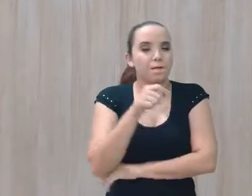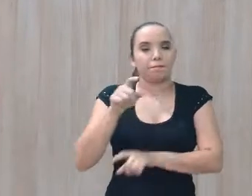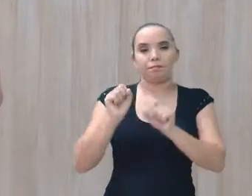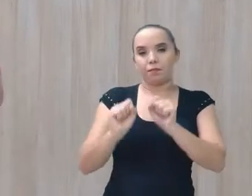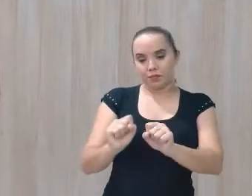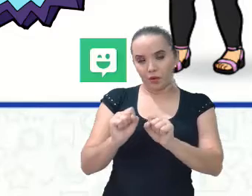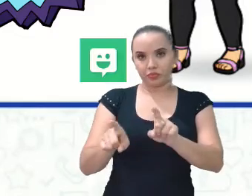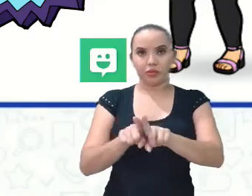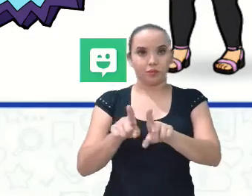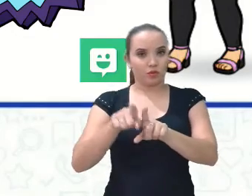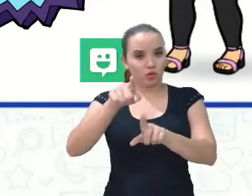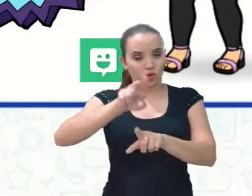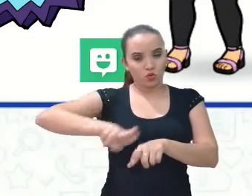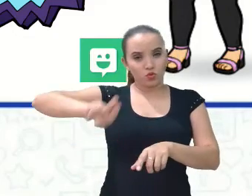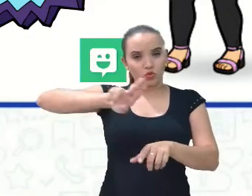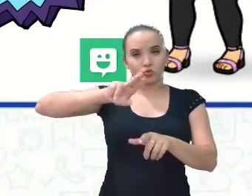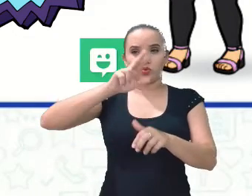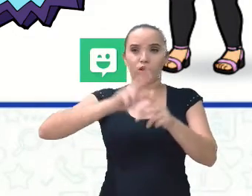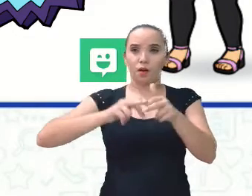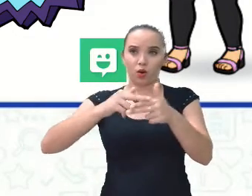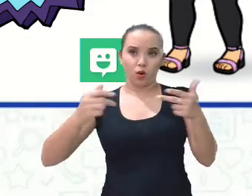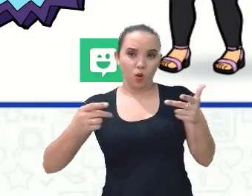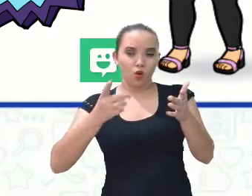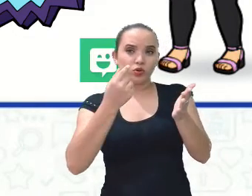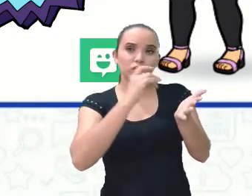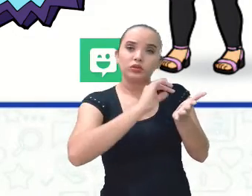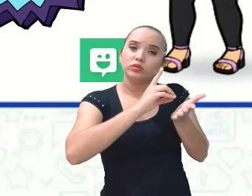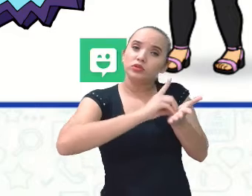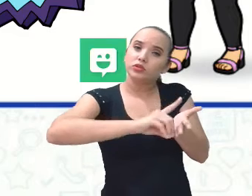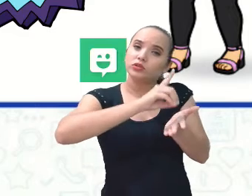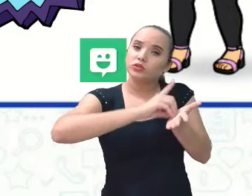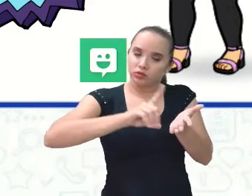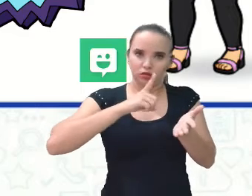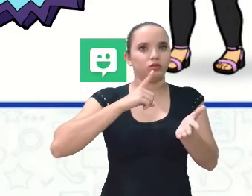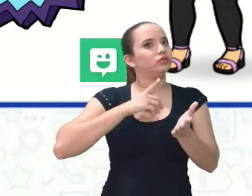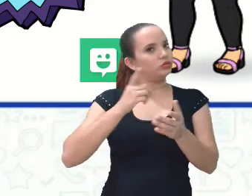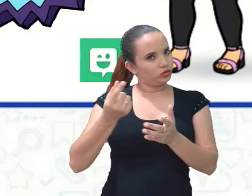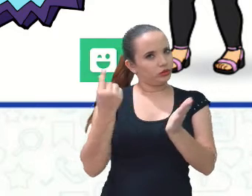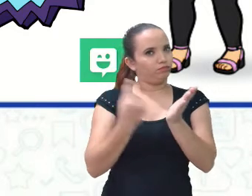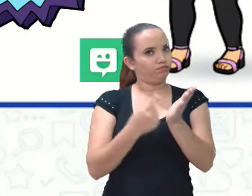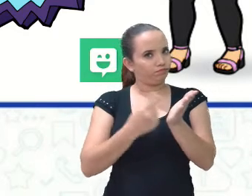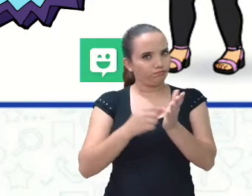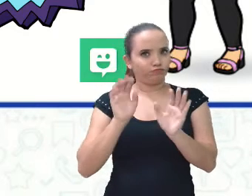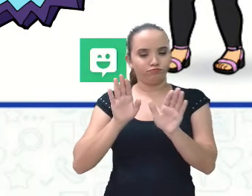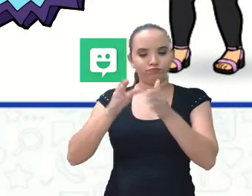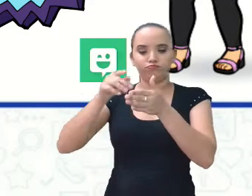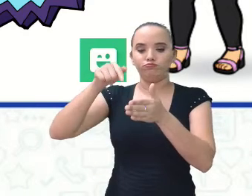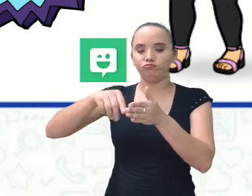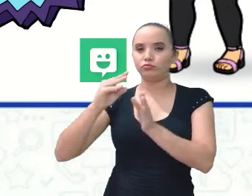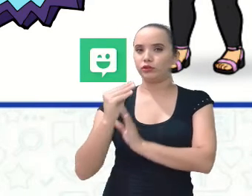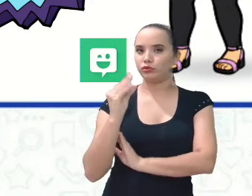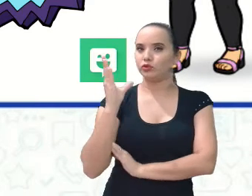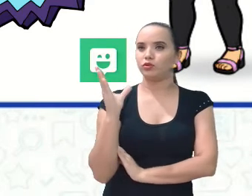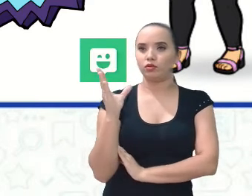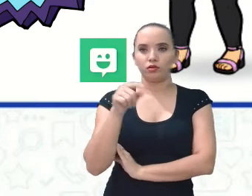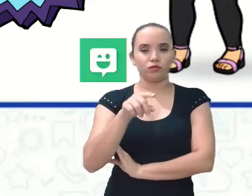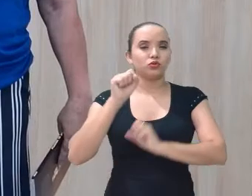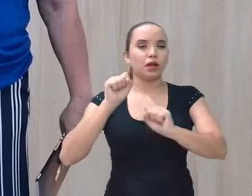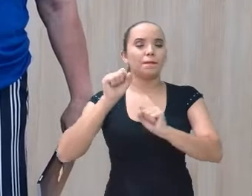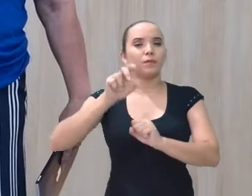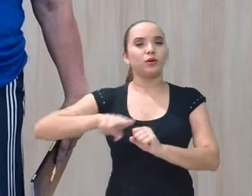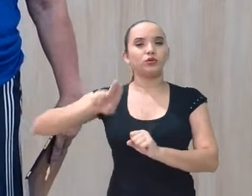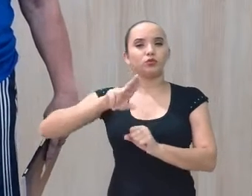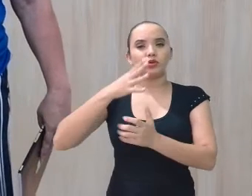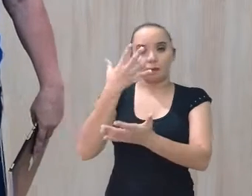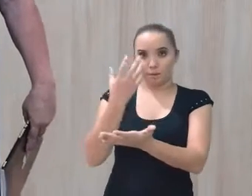ferramentas digitais. Como eu disse, existem aplicativos para o celular, onde você pode utilizar,